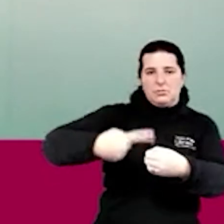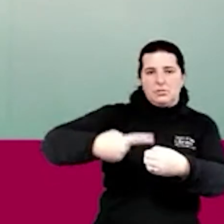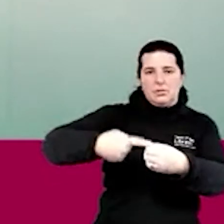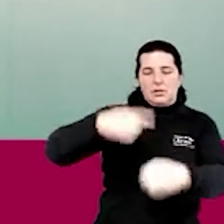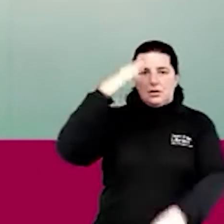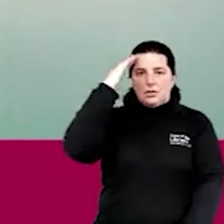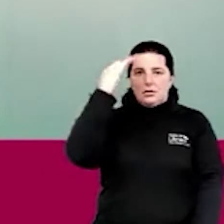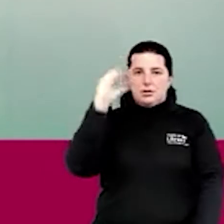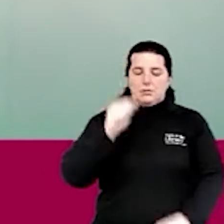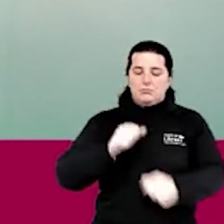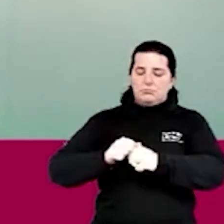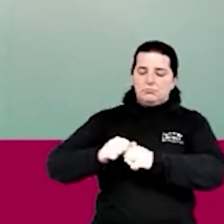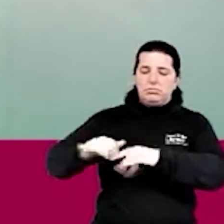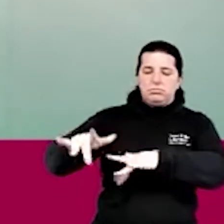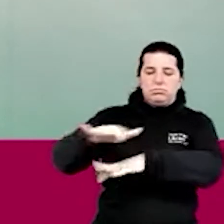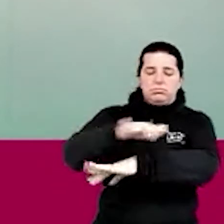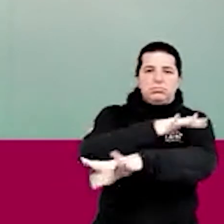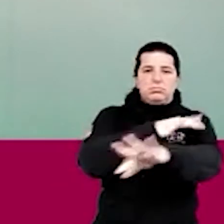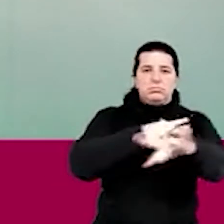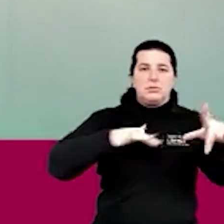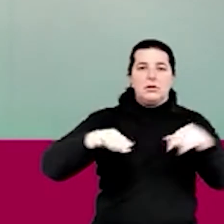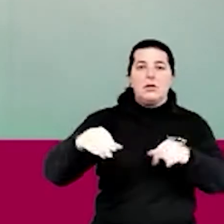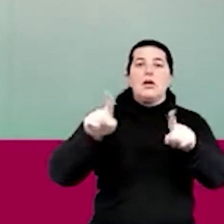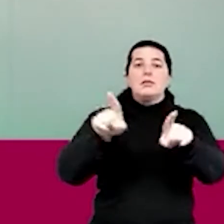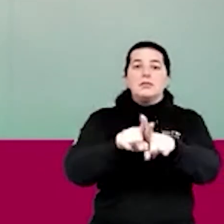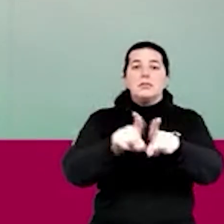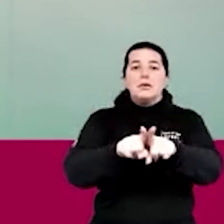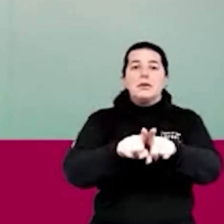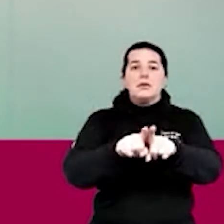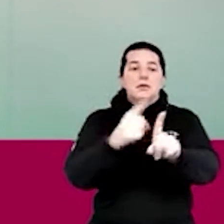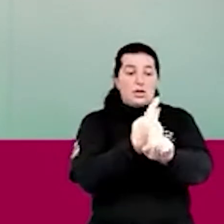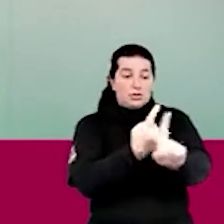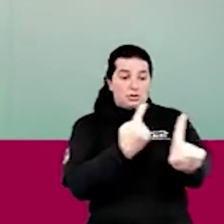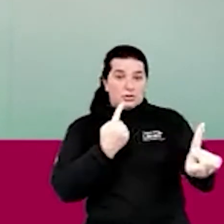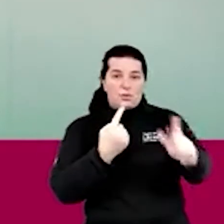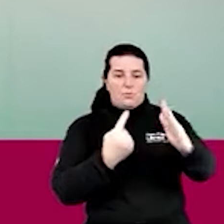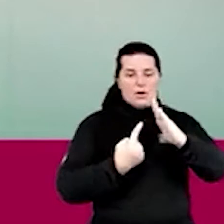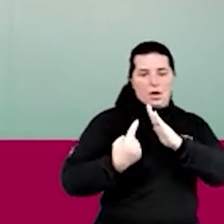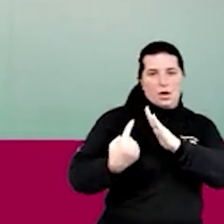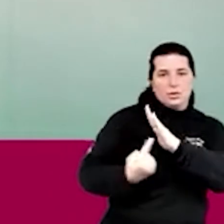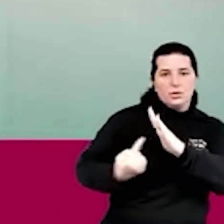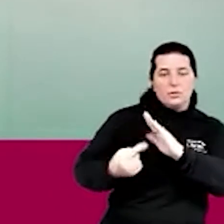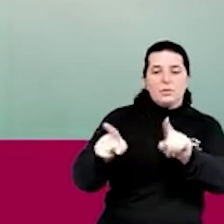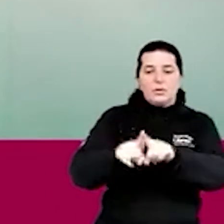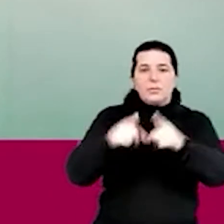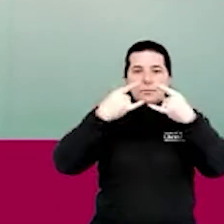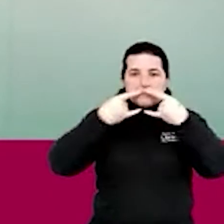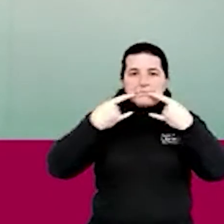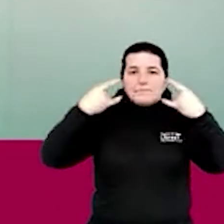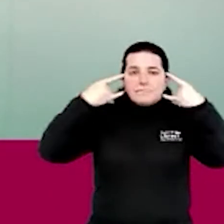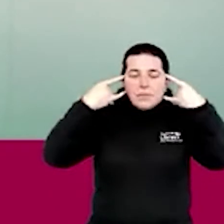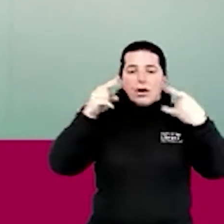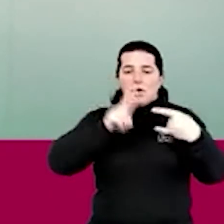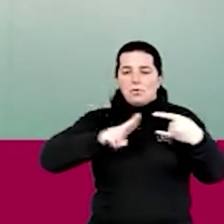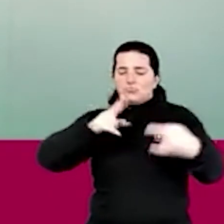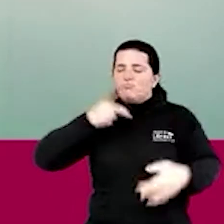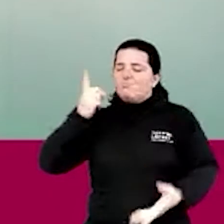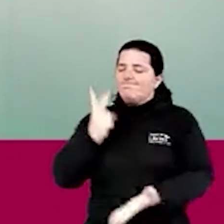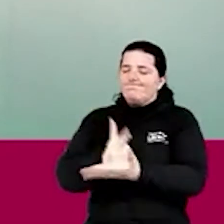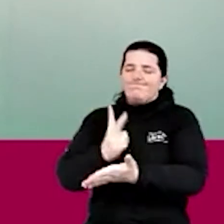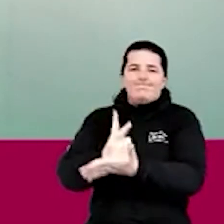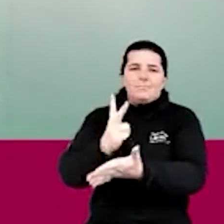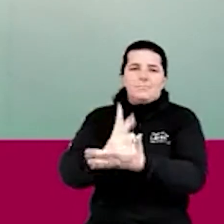em Curitiba e que as medidas de isolamento, de uso constante de máscara, de higiene